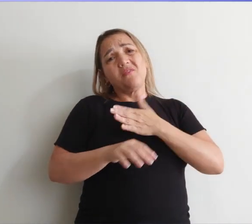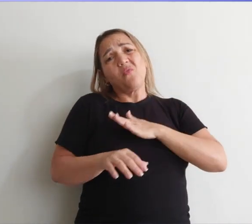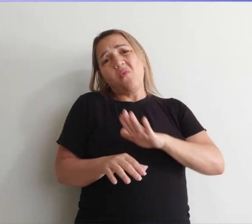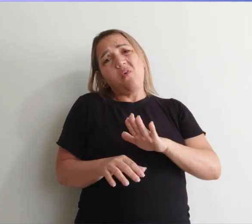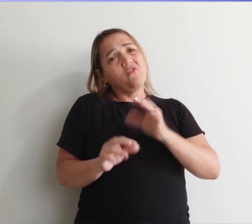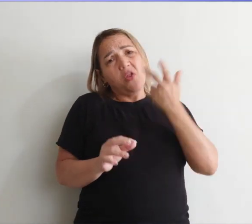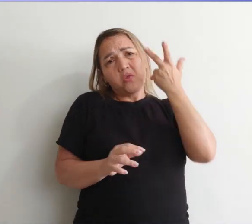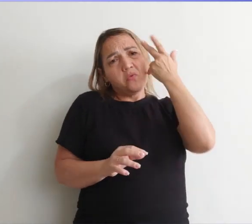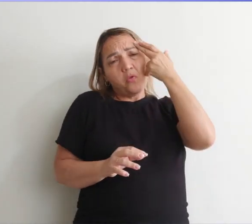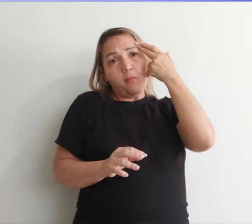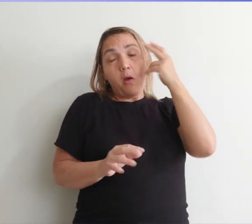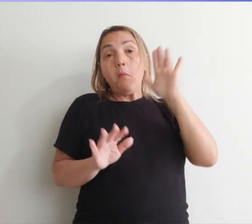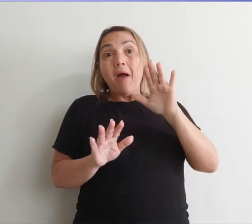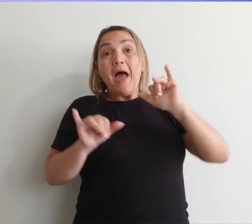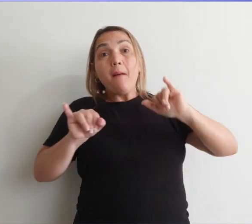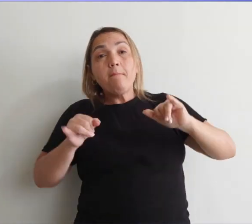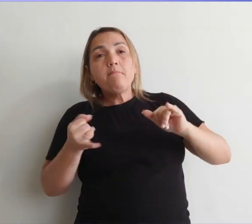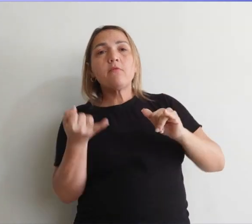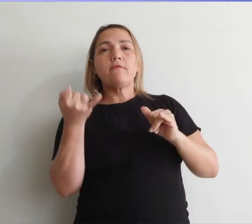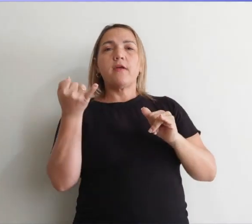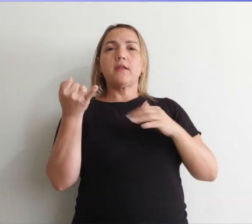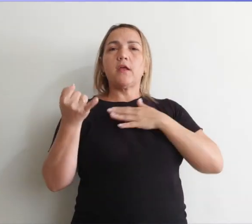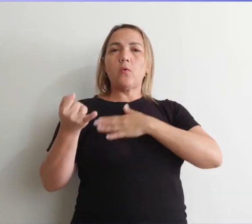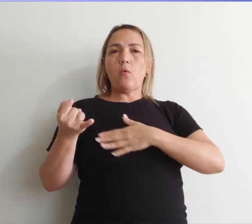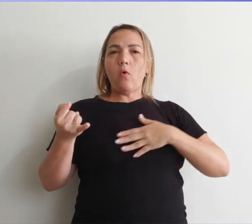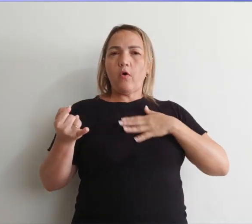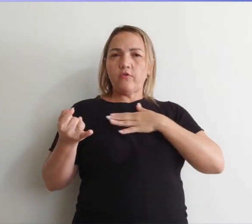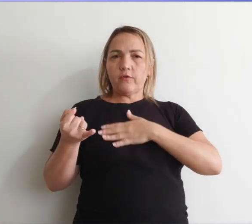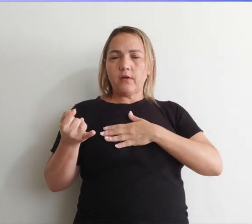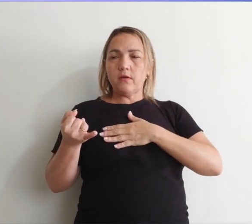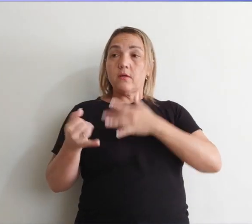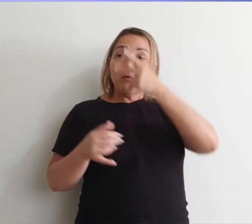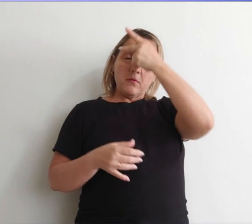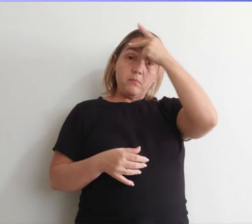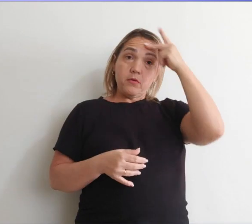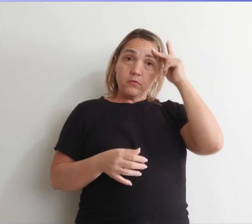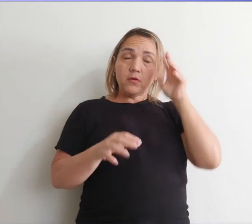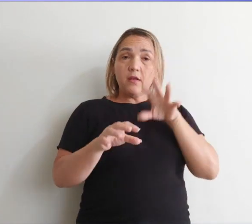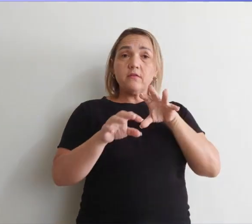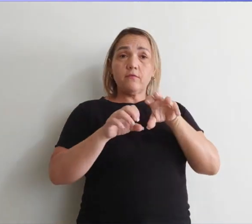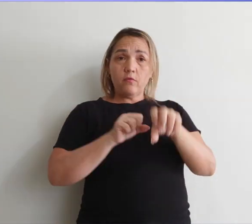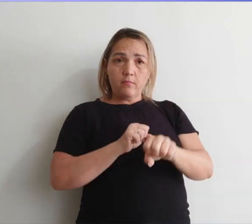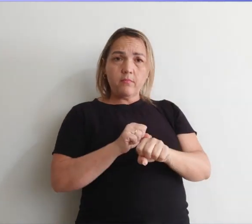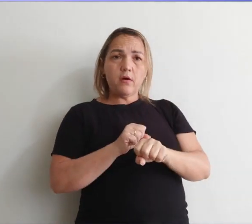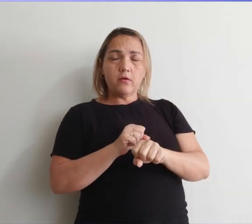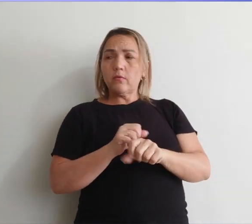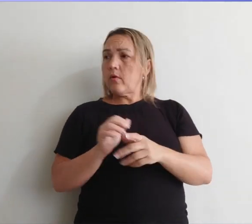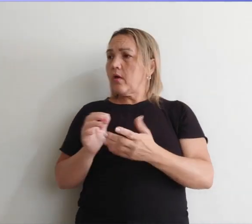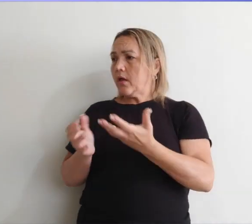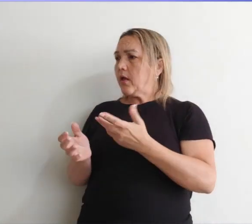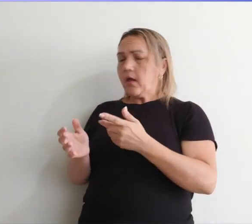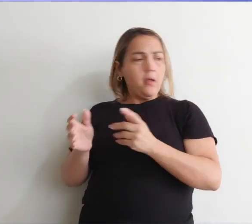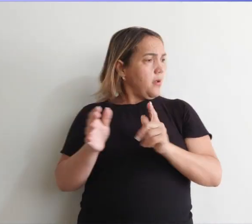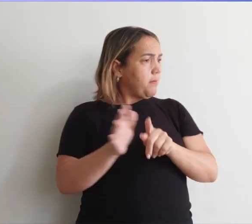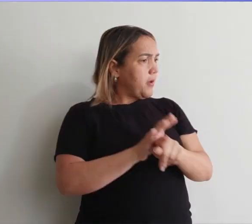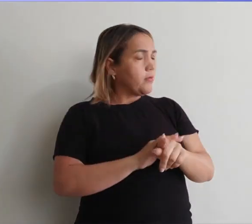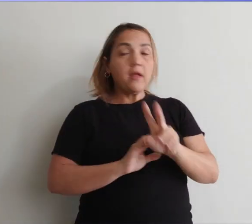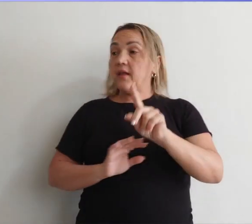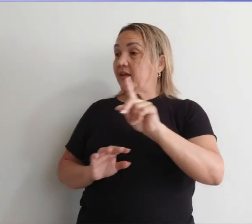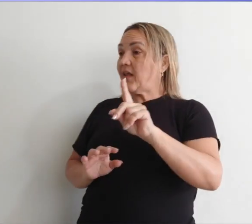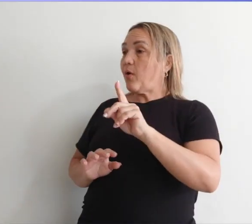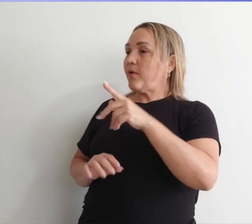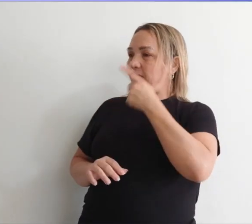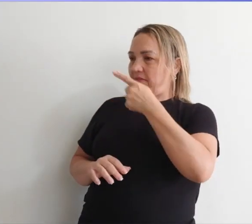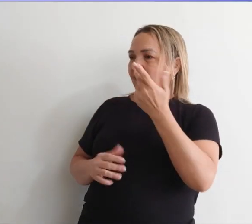se afina tanto, né? E aproveita bastante aquelas que ele gosta. Quem está se formando, você quer perguntar? Não. Não, eu ia comentar que